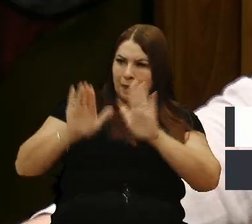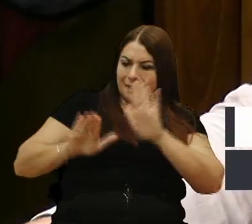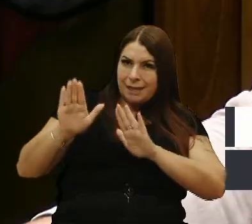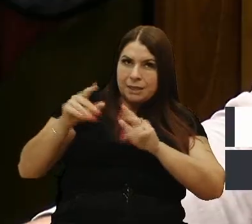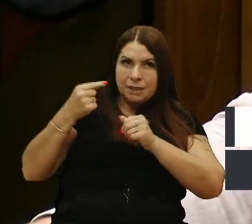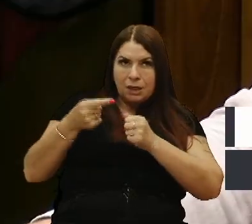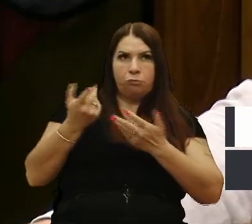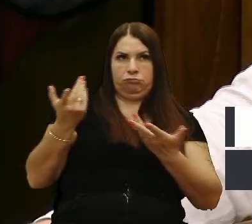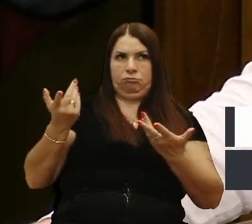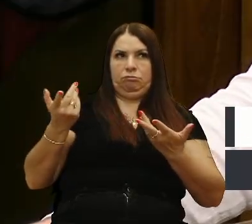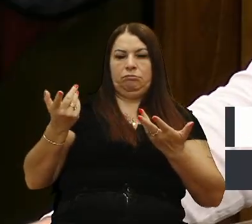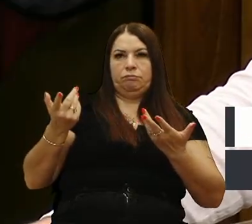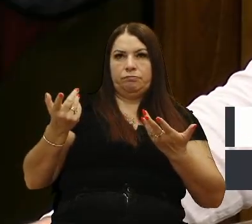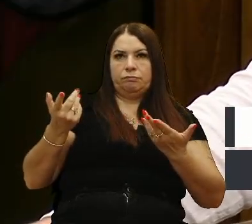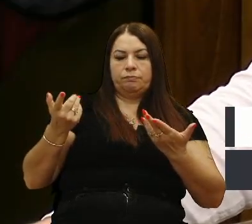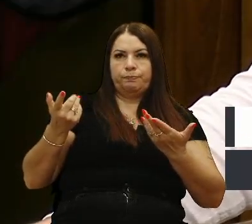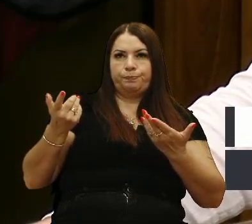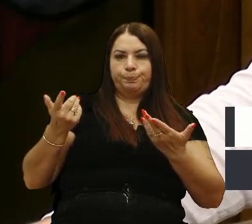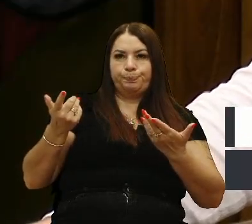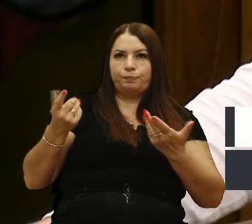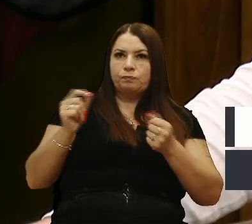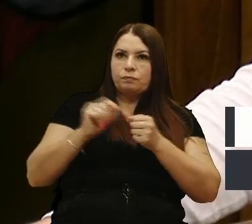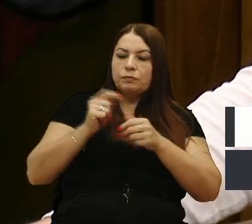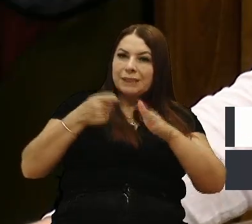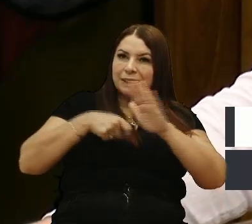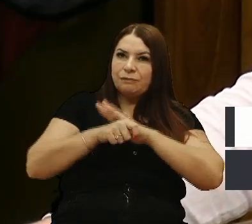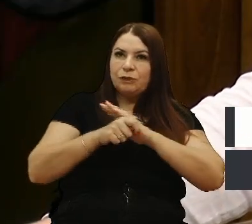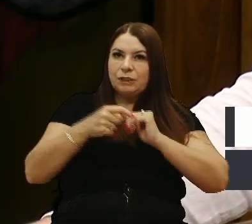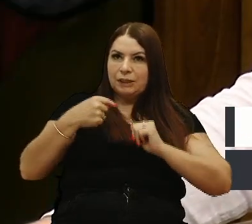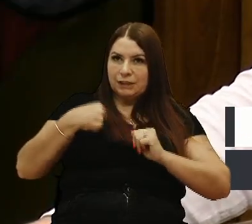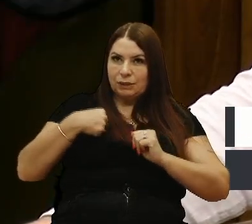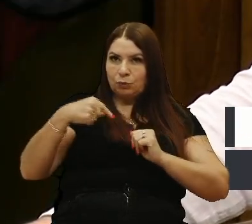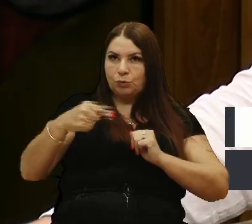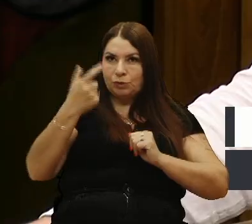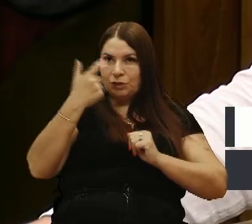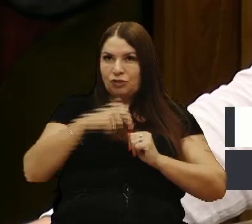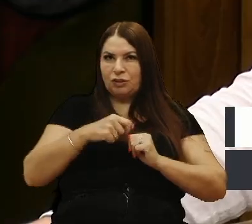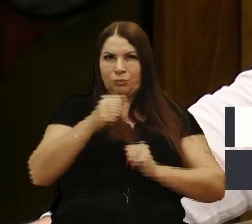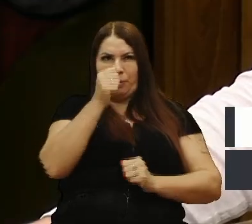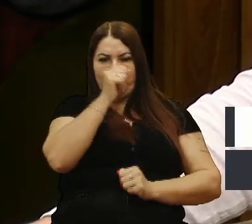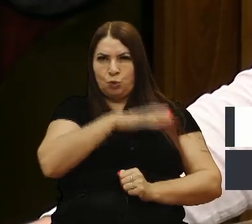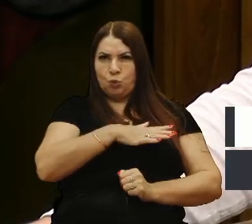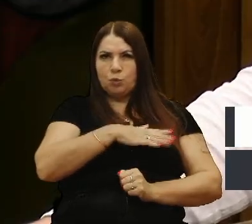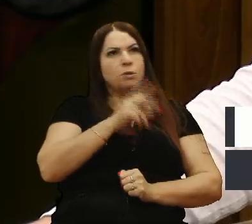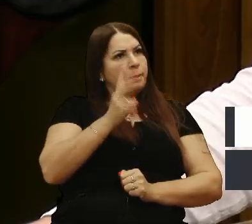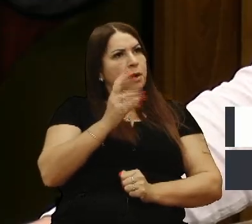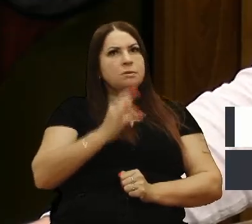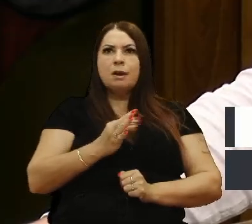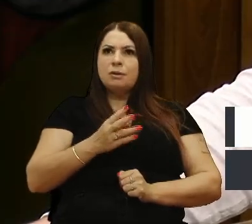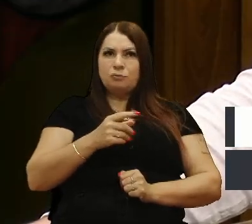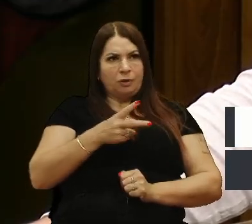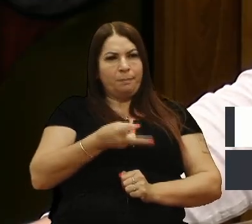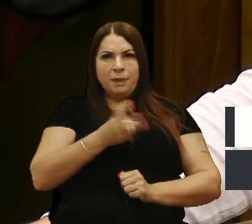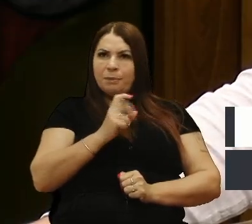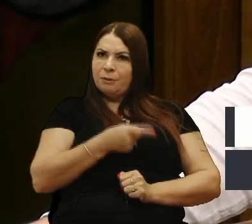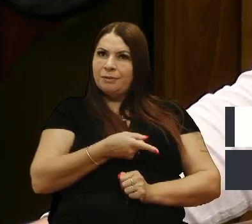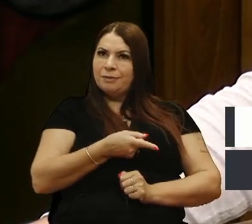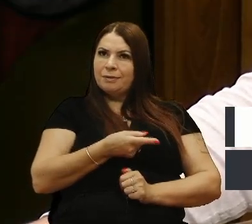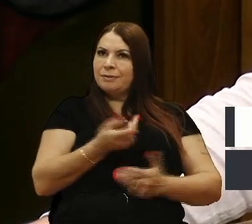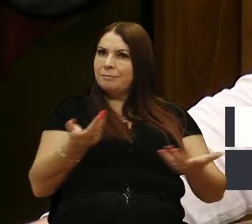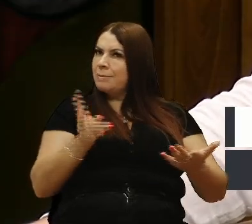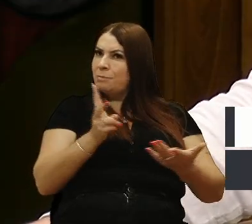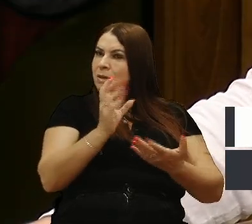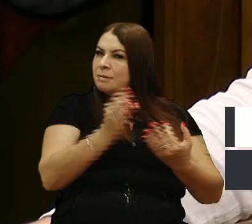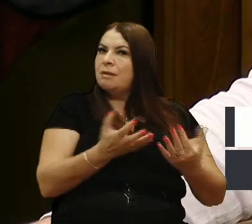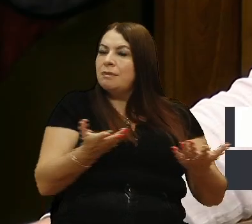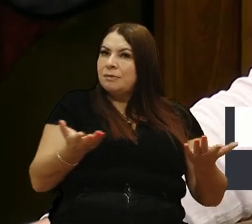é para fazer investimentos que eu e o senhor achamos esdrúxulos, ela sempre dá certo. O senhor já reparou isso? Sempre